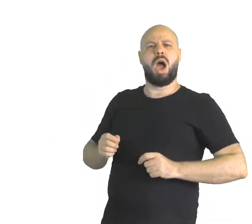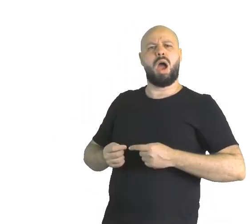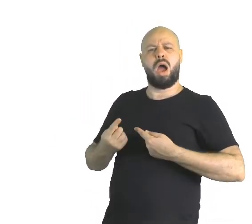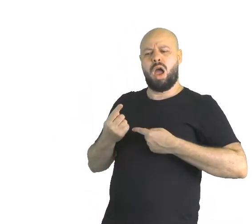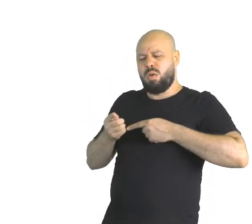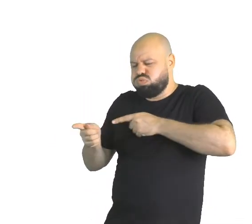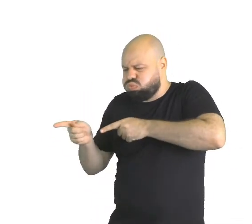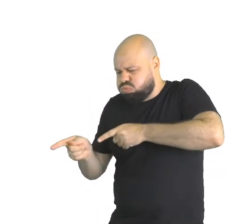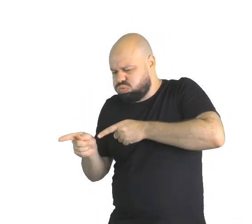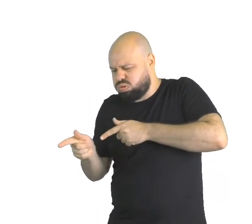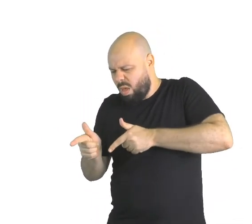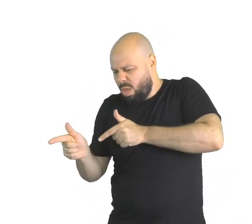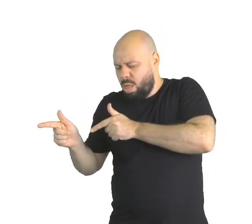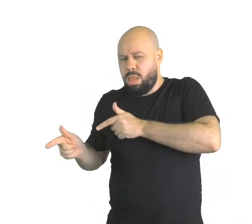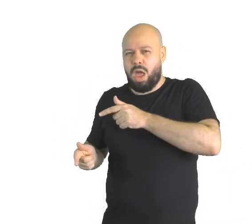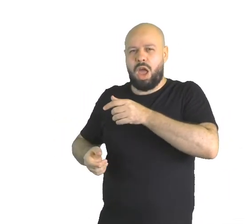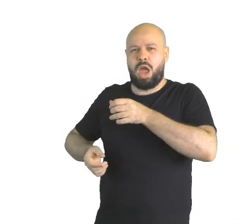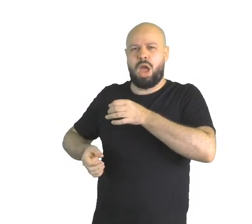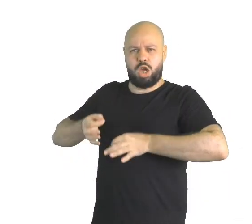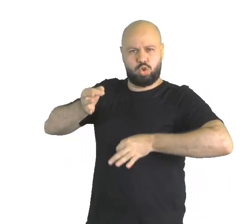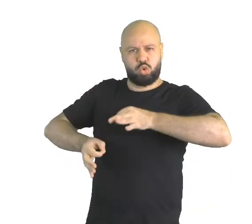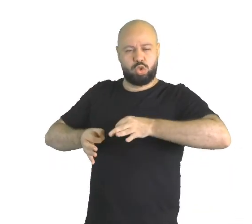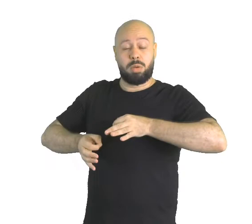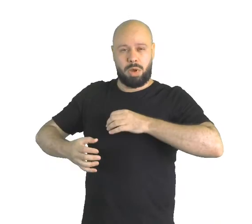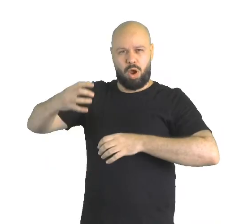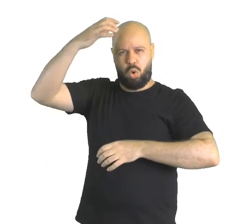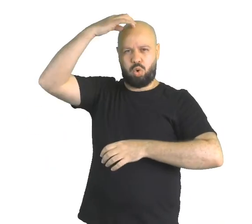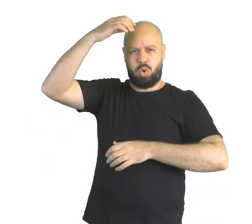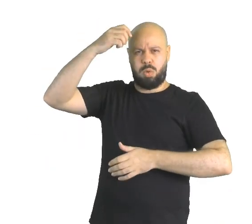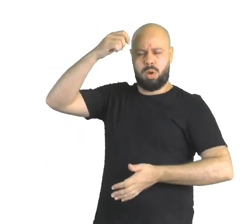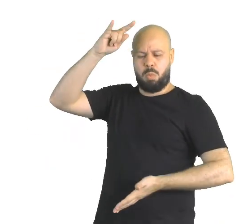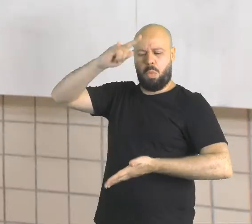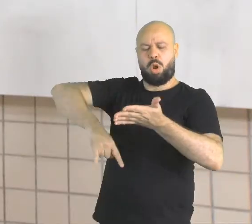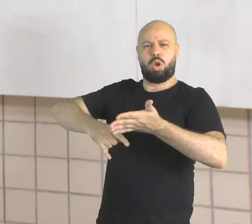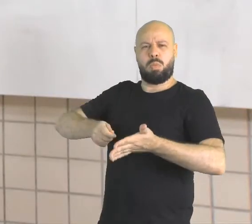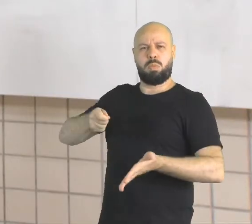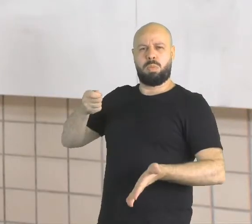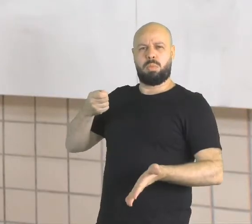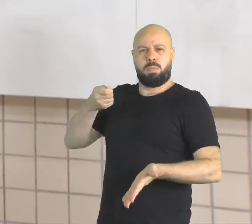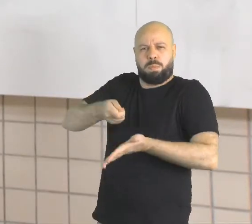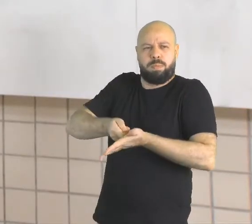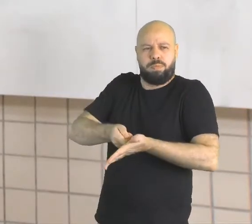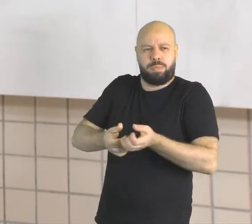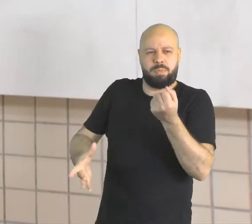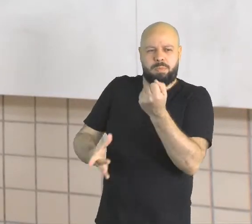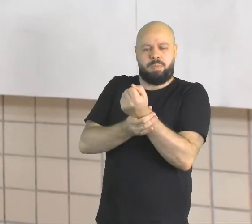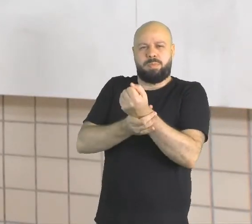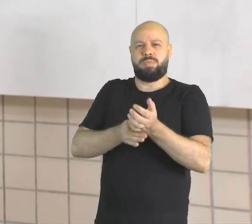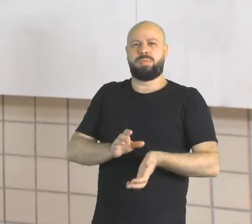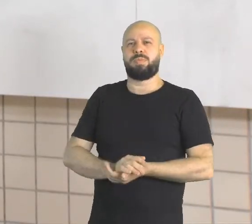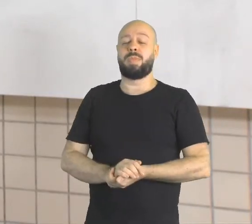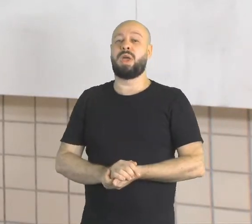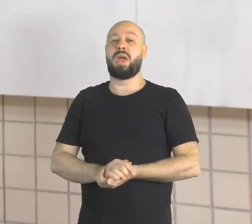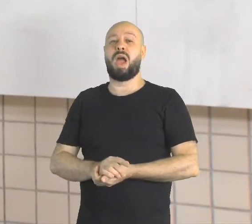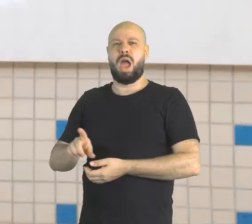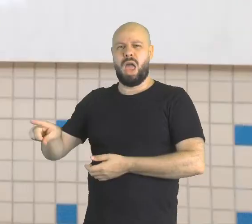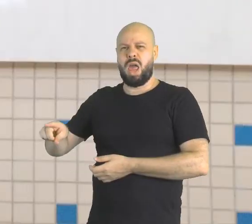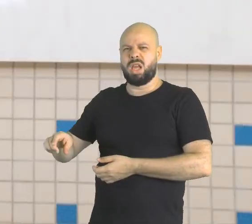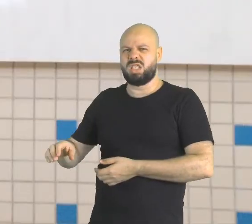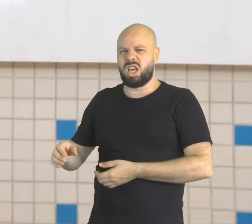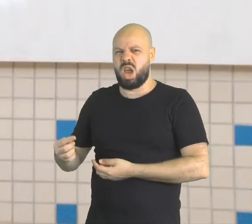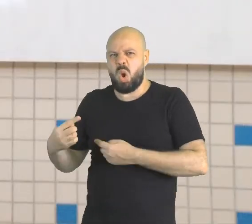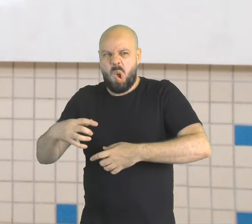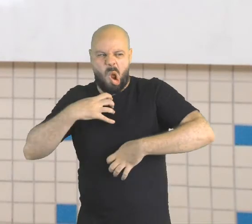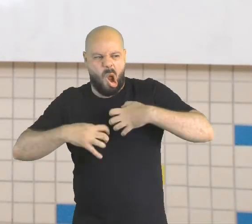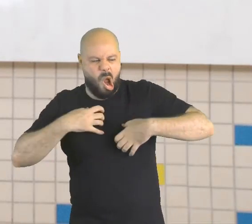foi aprovada pela coroa portuguesa, do qual tribos consideradas selvagens eram exterminadas.